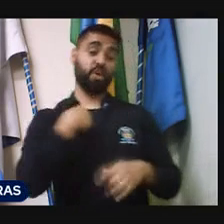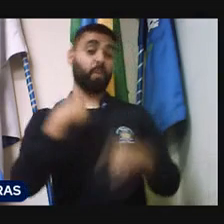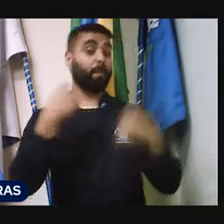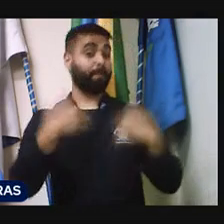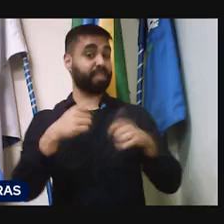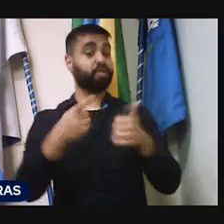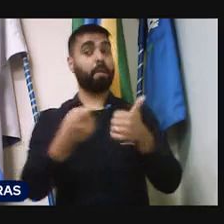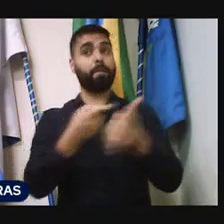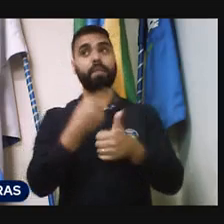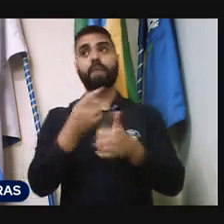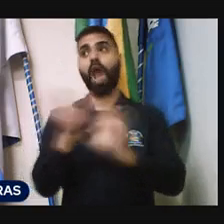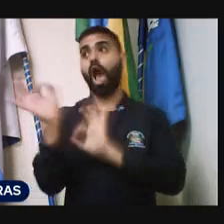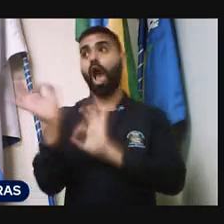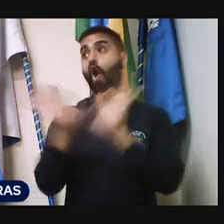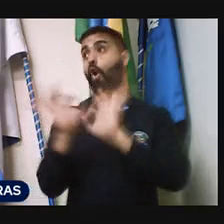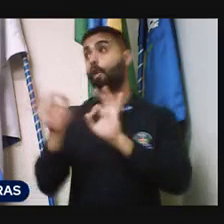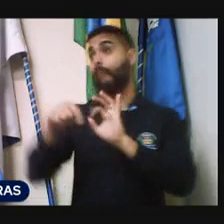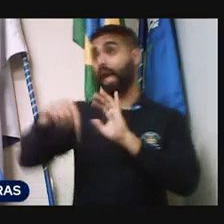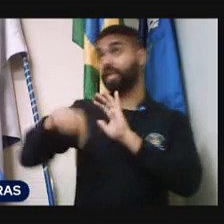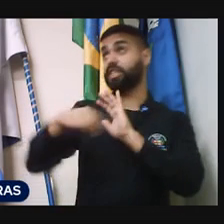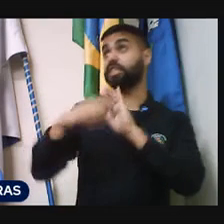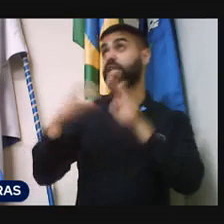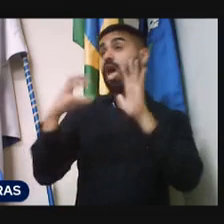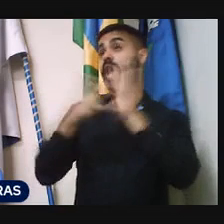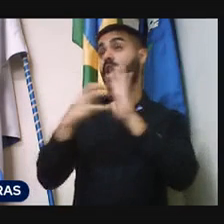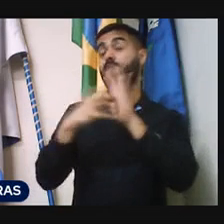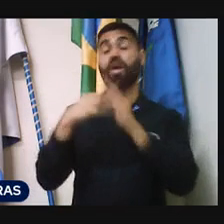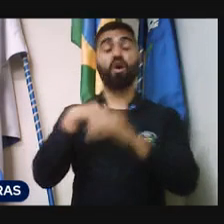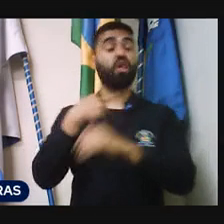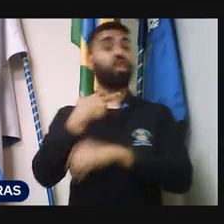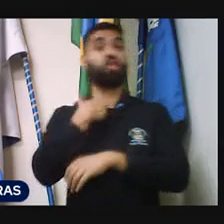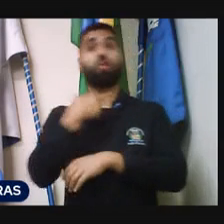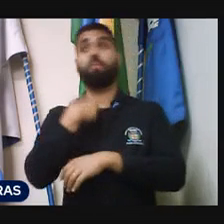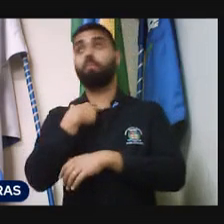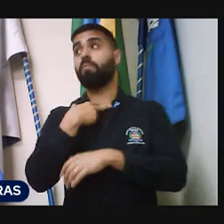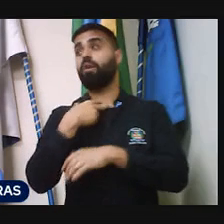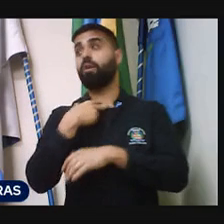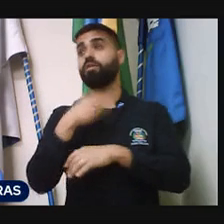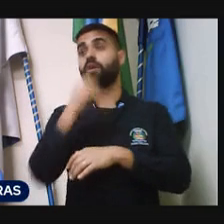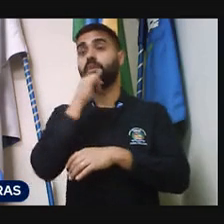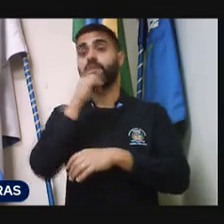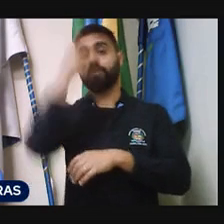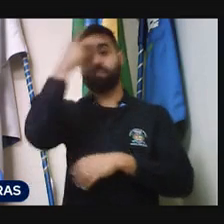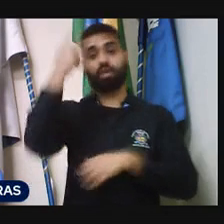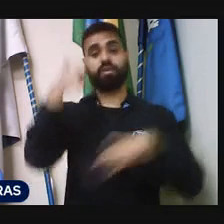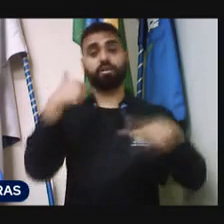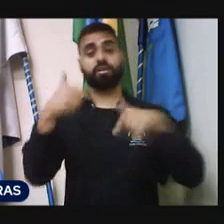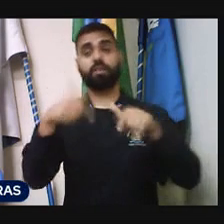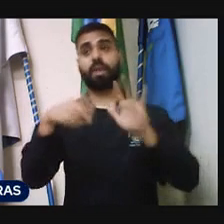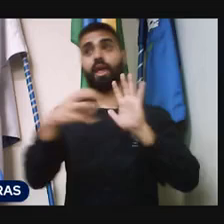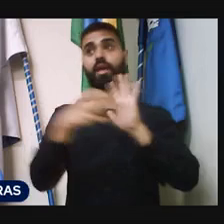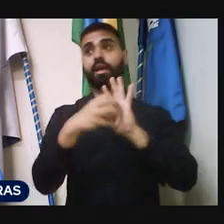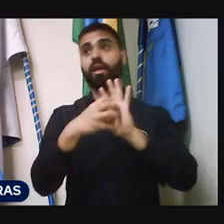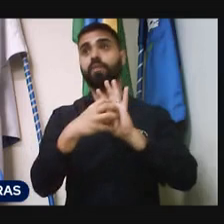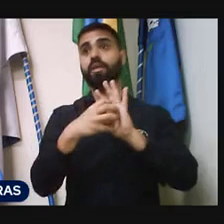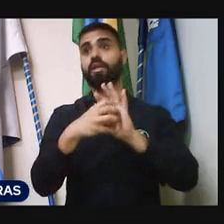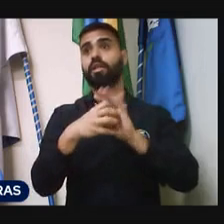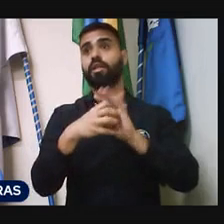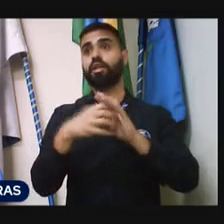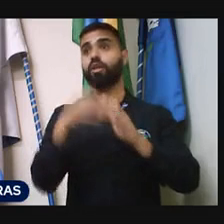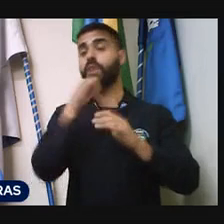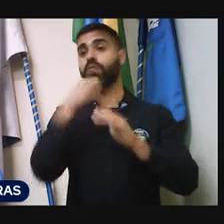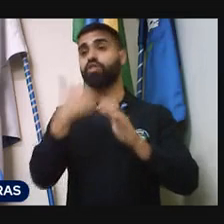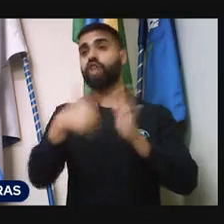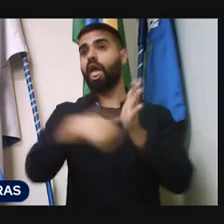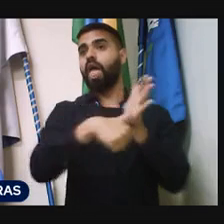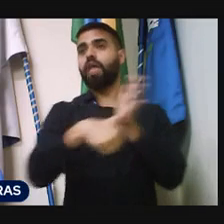preciso para mim arrumar a casa e eu não posso deixar a câmera os servidores não era identificado na